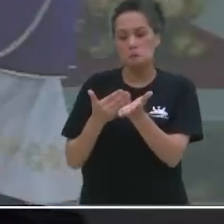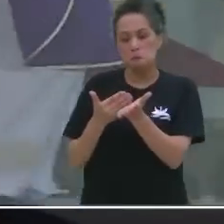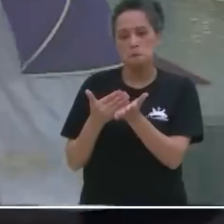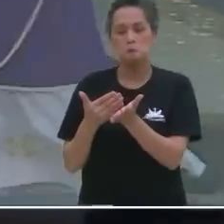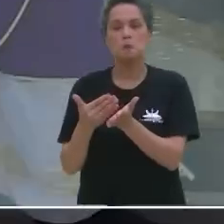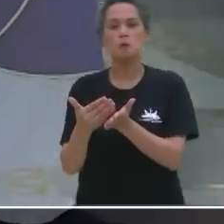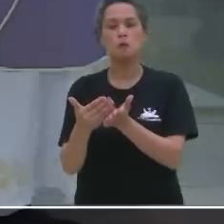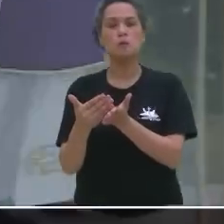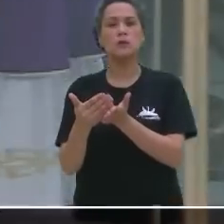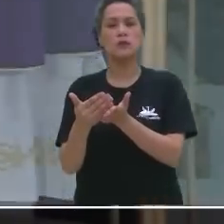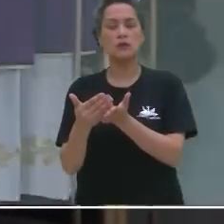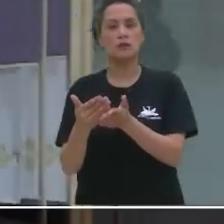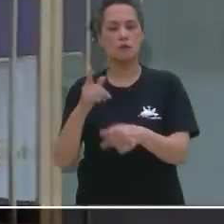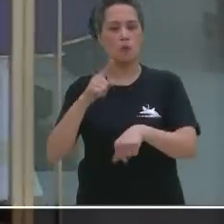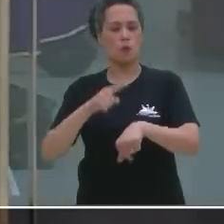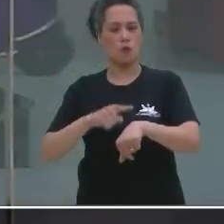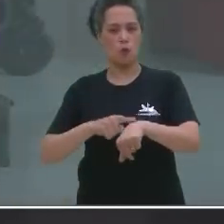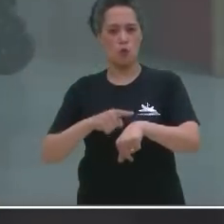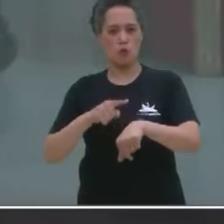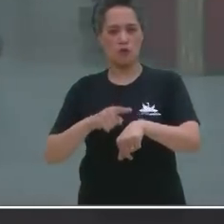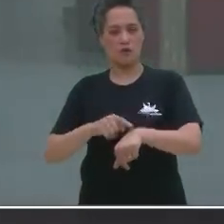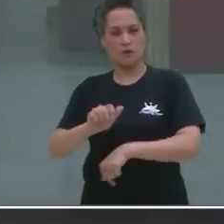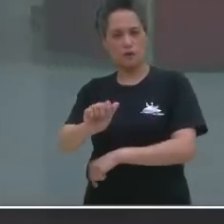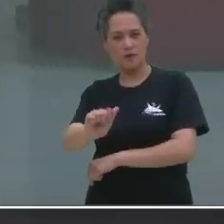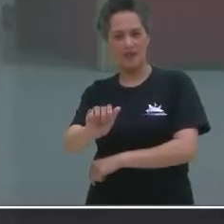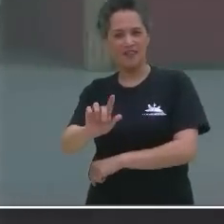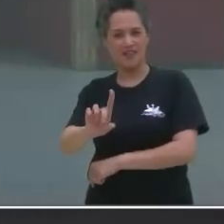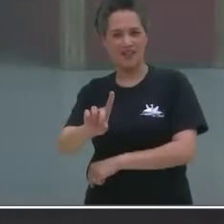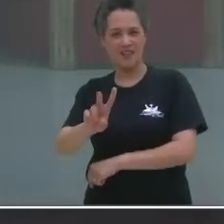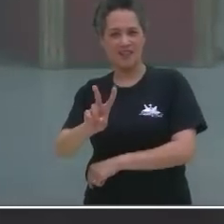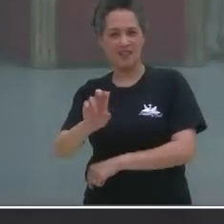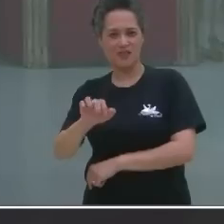começamos o tempo do Advento.